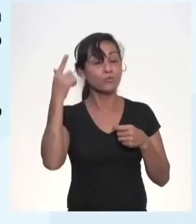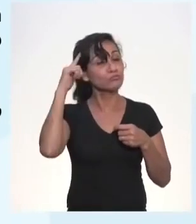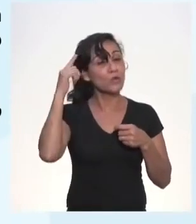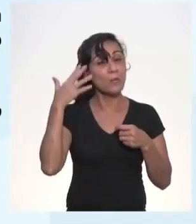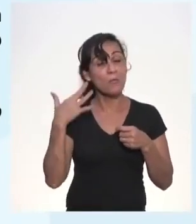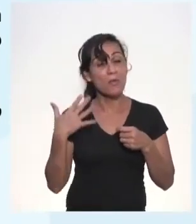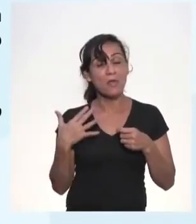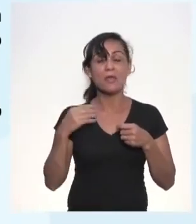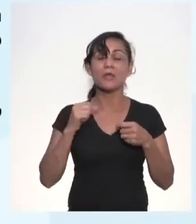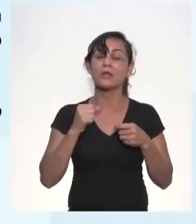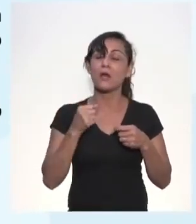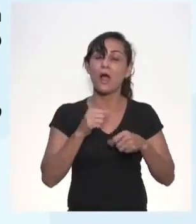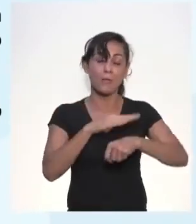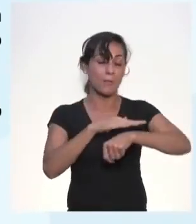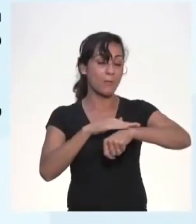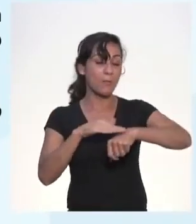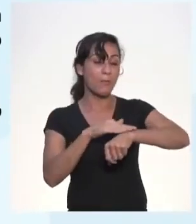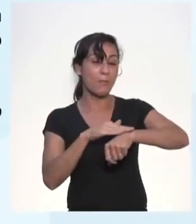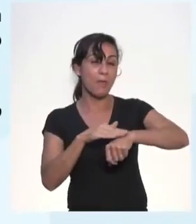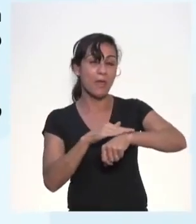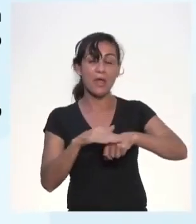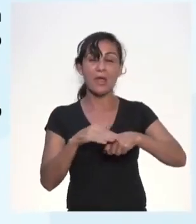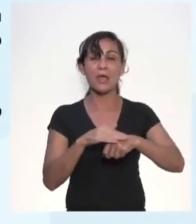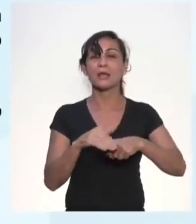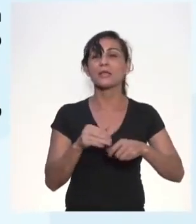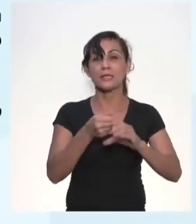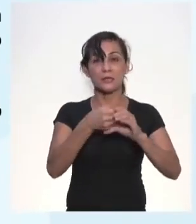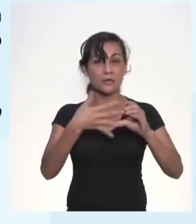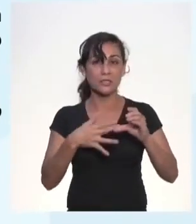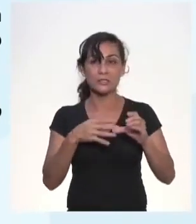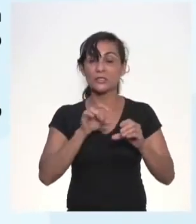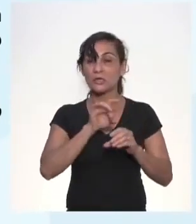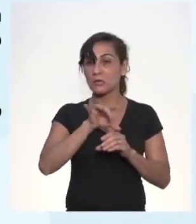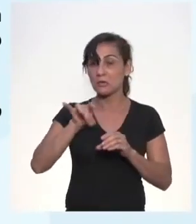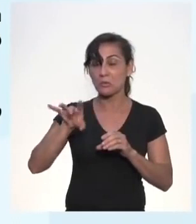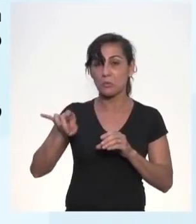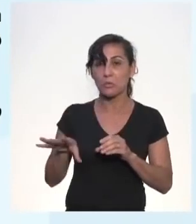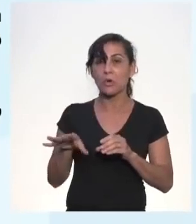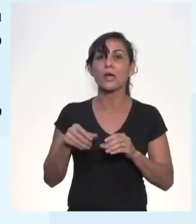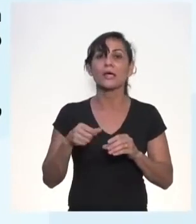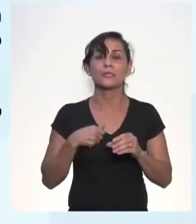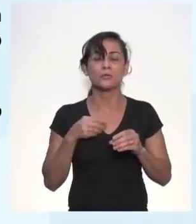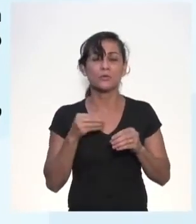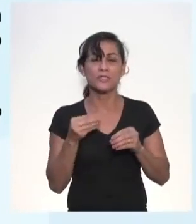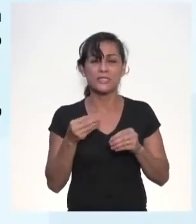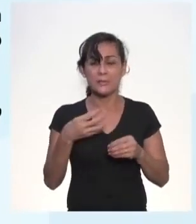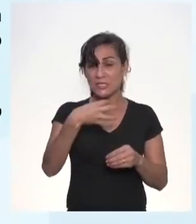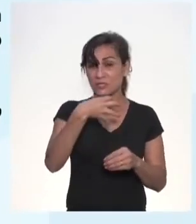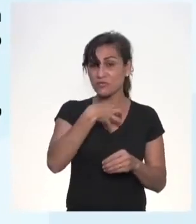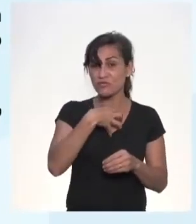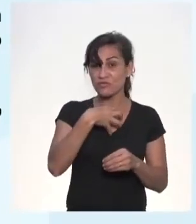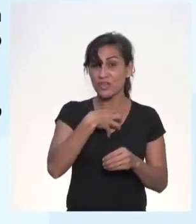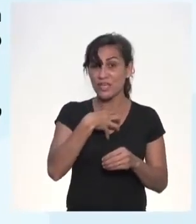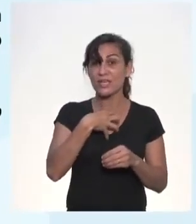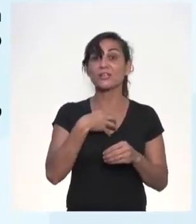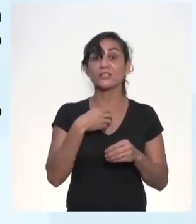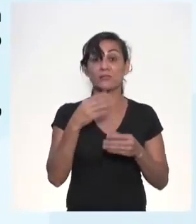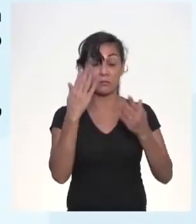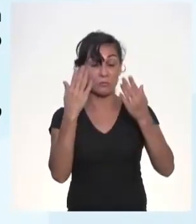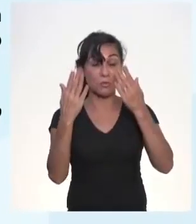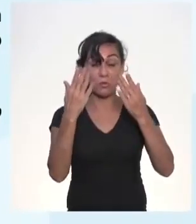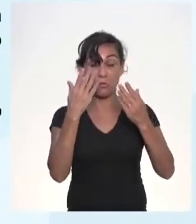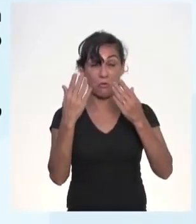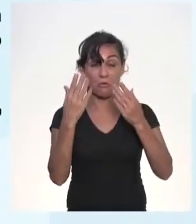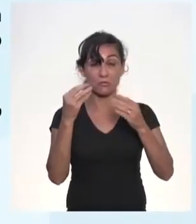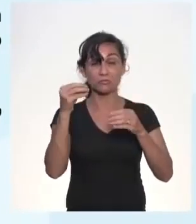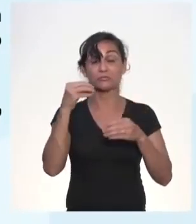tipo do físico, a cor da pele, essas coisas todas. Coisas que dizem respeito mais à parte abstrata, aí a gente trata de característica psicológica.